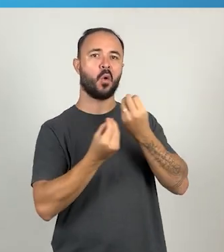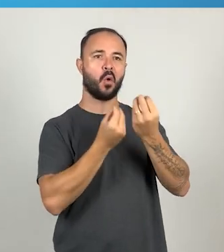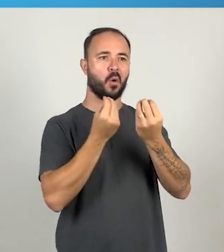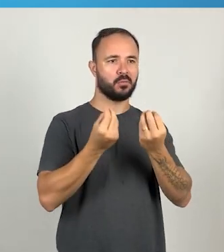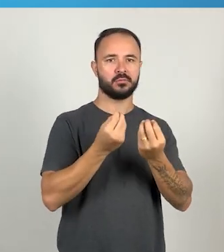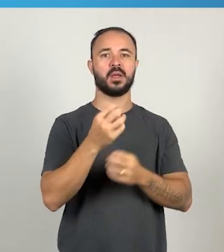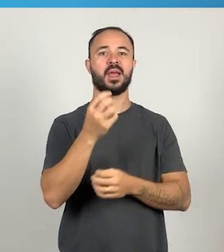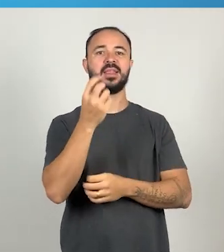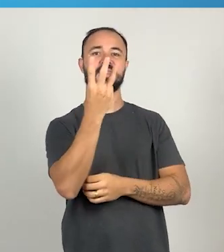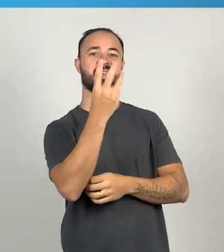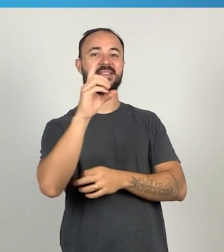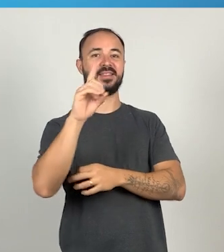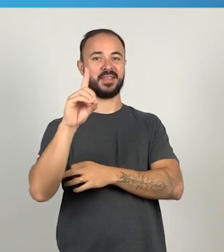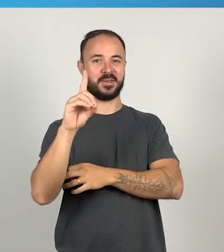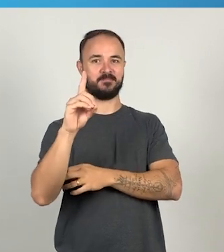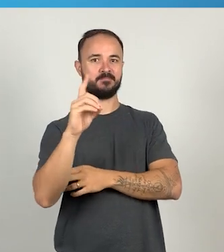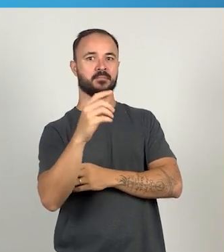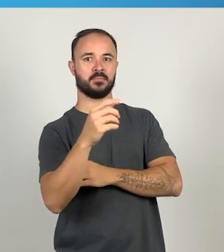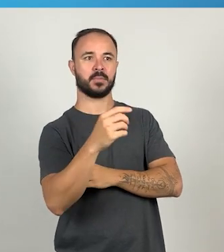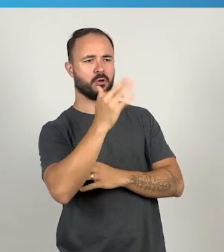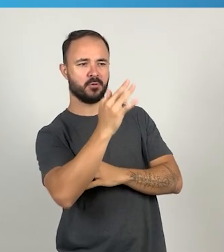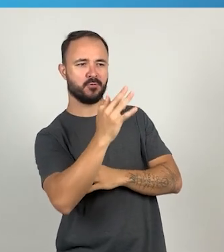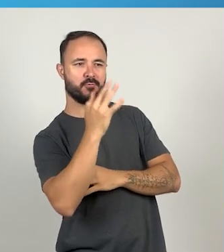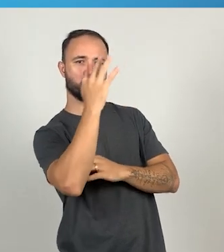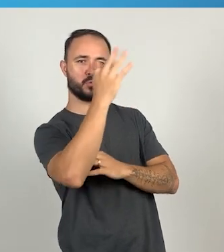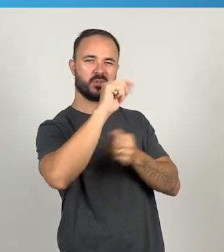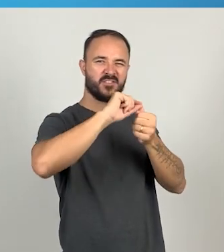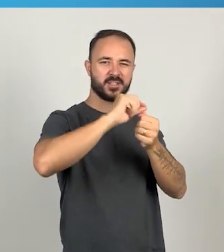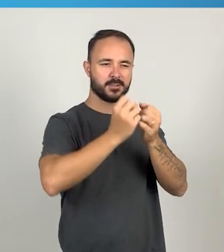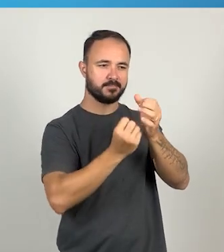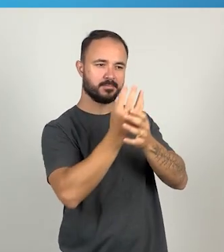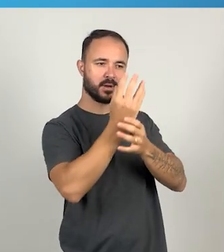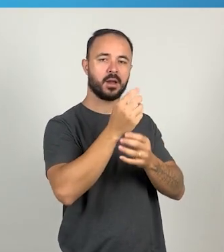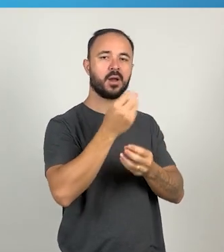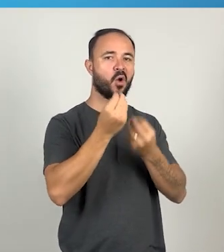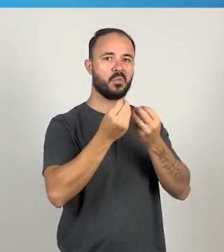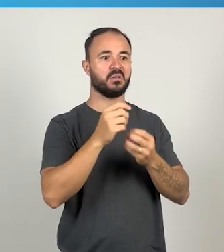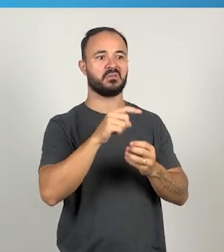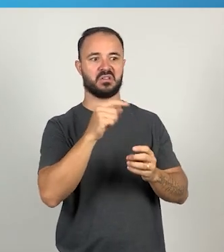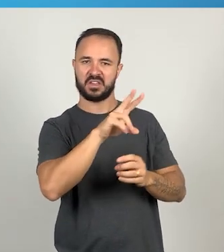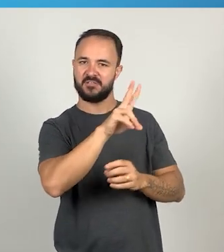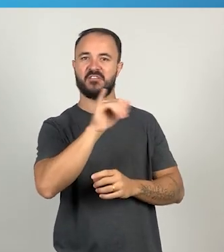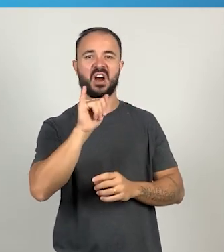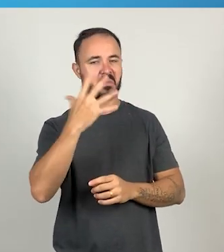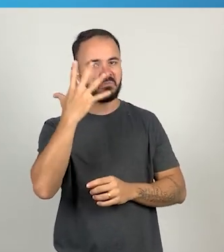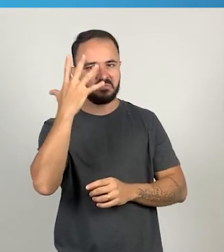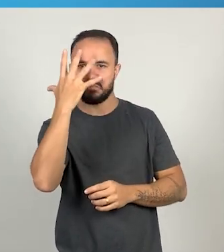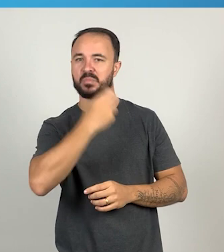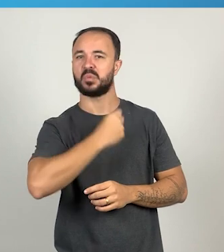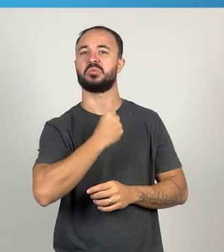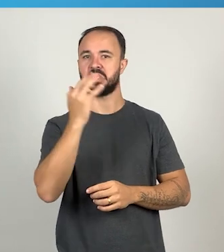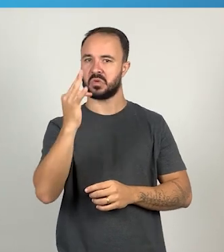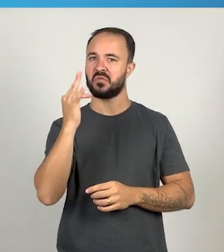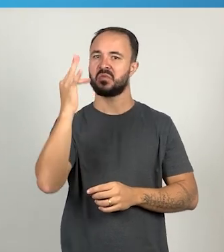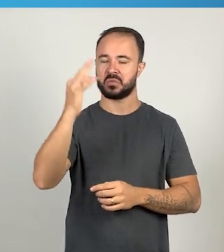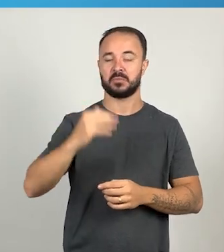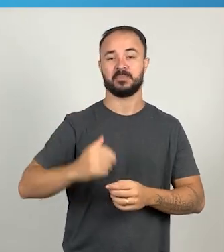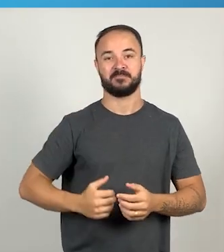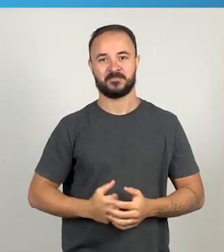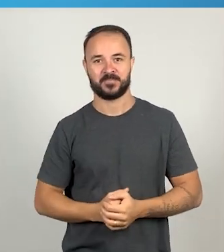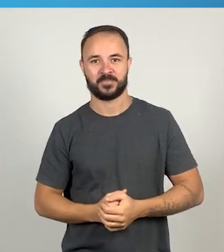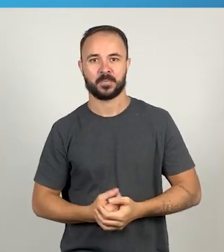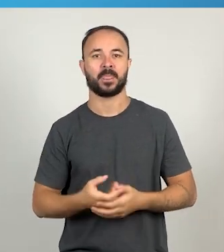e tá muito incrível, vai ficar muito lindo. Outro espaço que a gente não pode deixar de trazer aqui